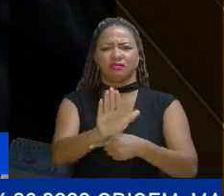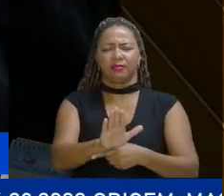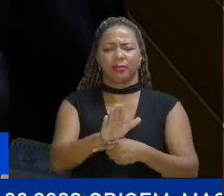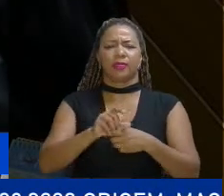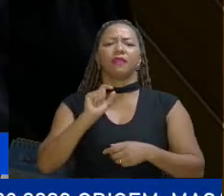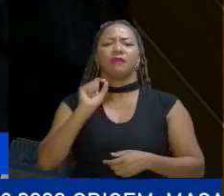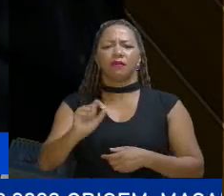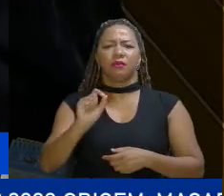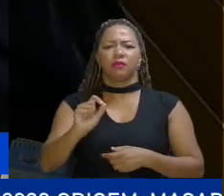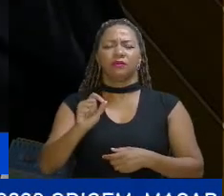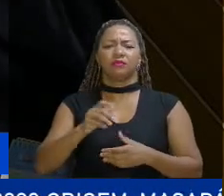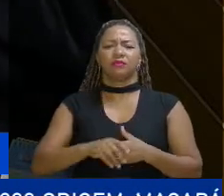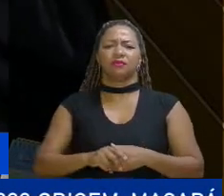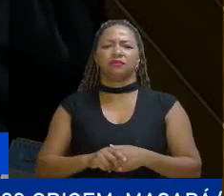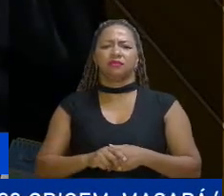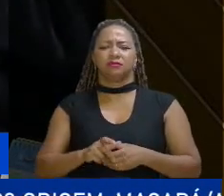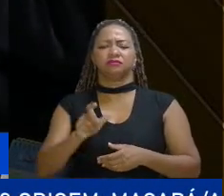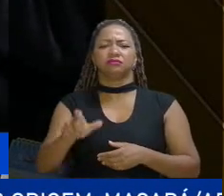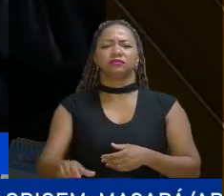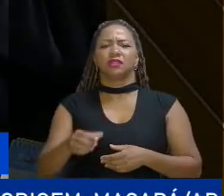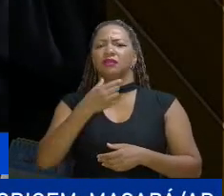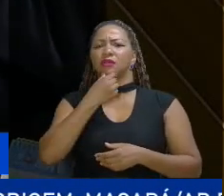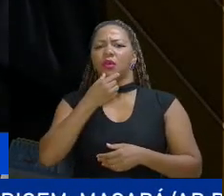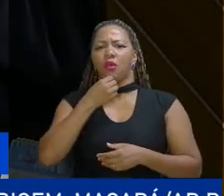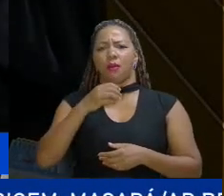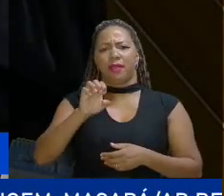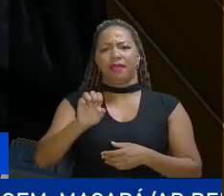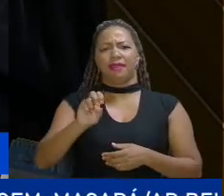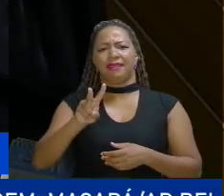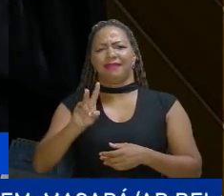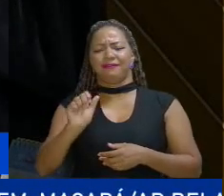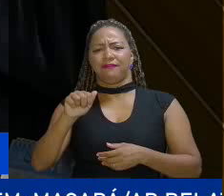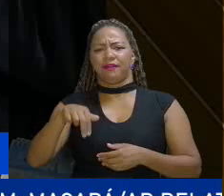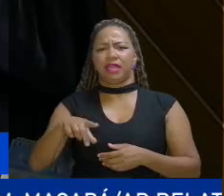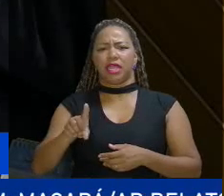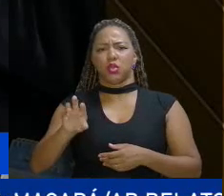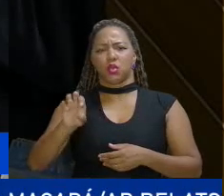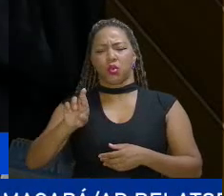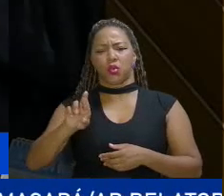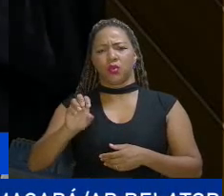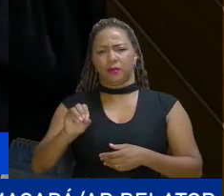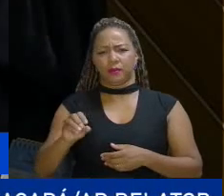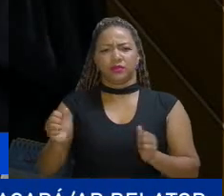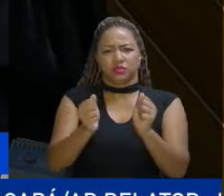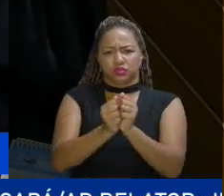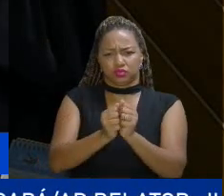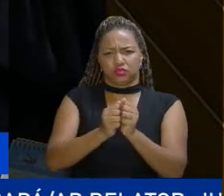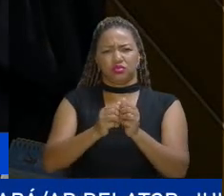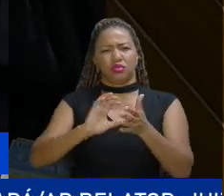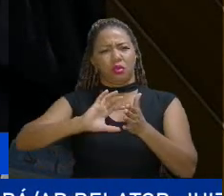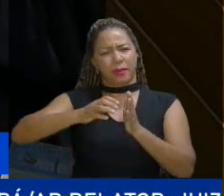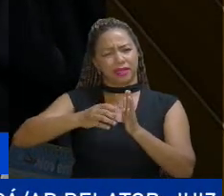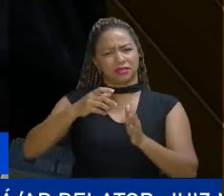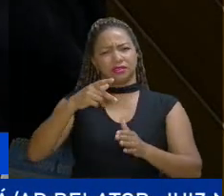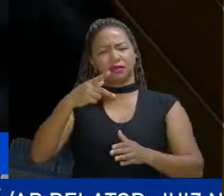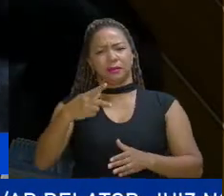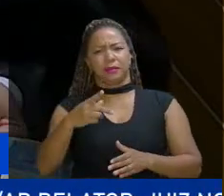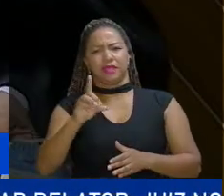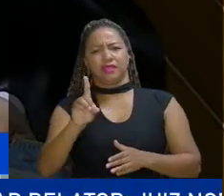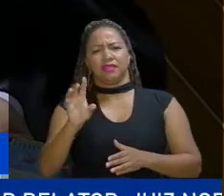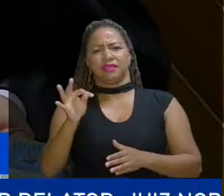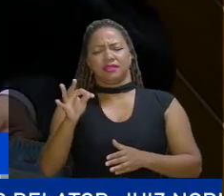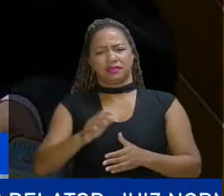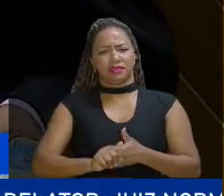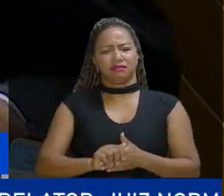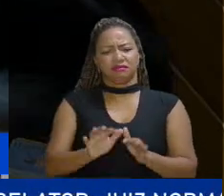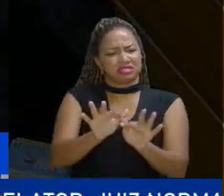que é a assistência feita por Evandro Milhomem e o partido PDT. Então, basicamente, é isso no